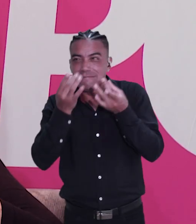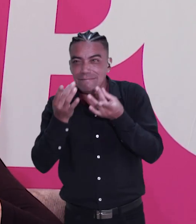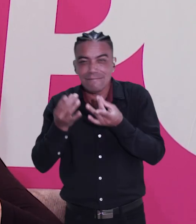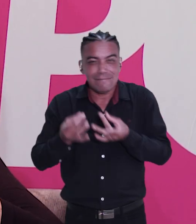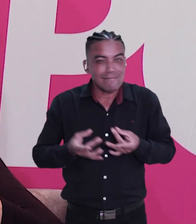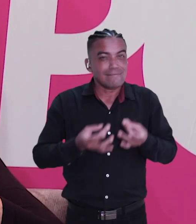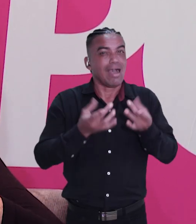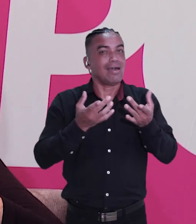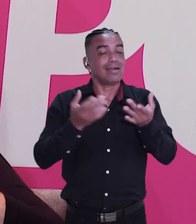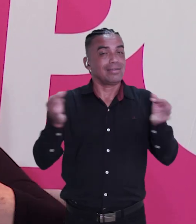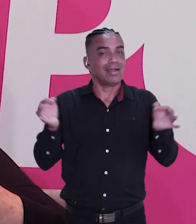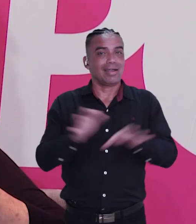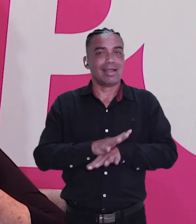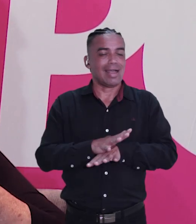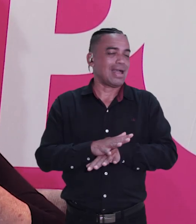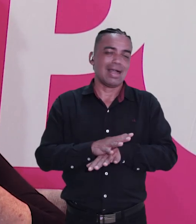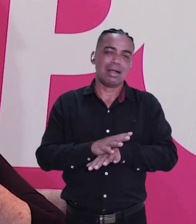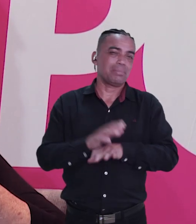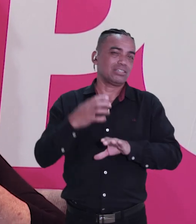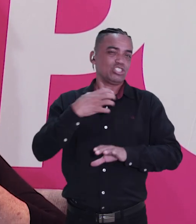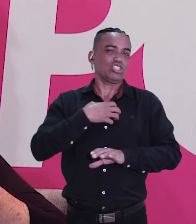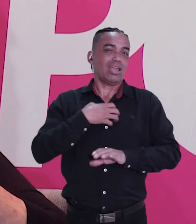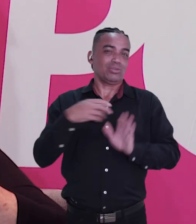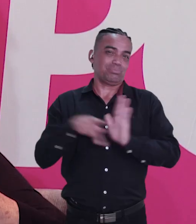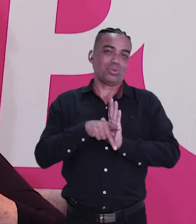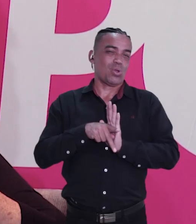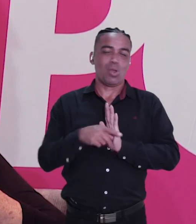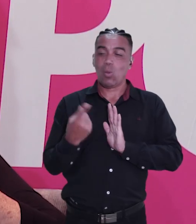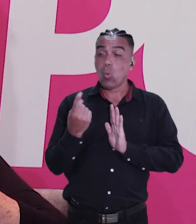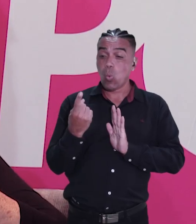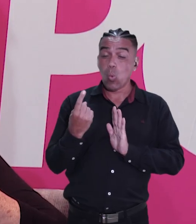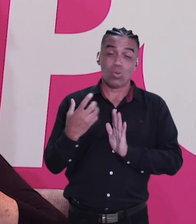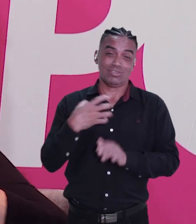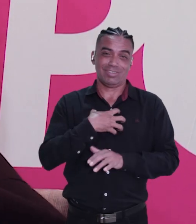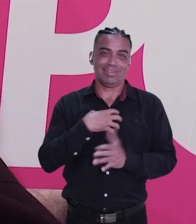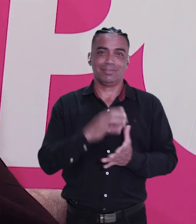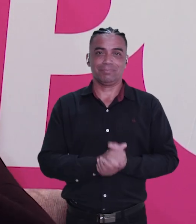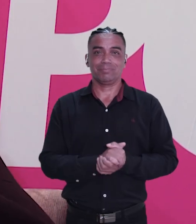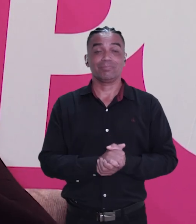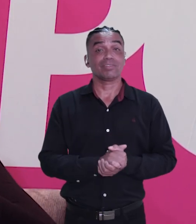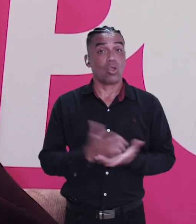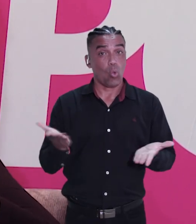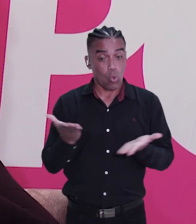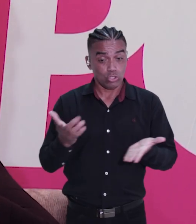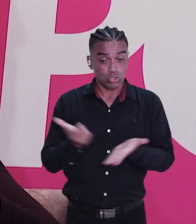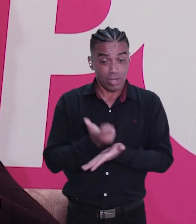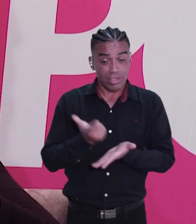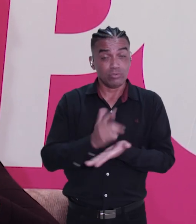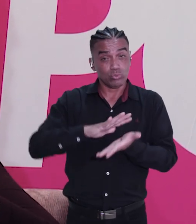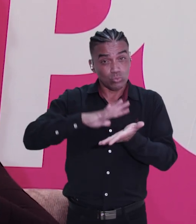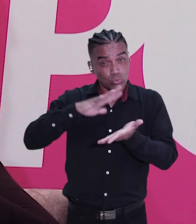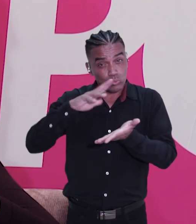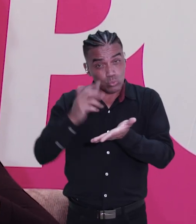peculiar e acabam de uma maneira peculiar, própria, única, né? Então, os